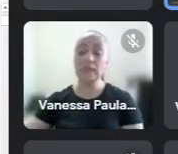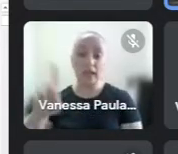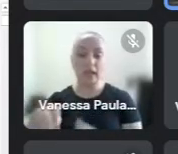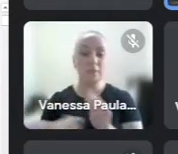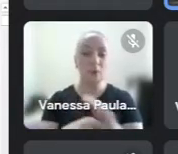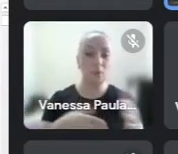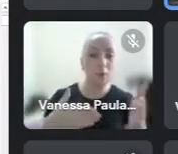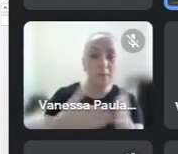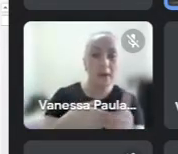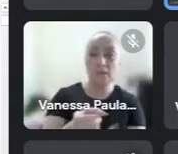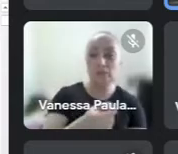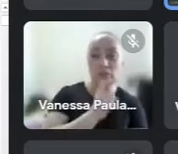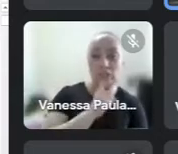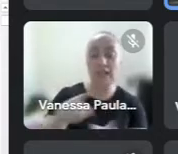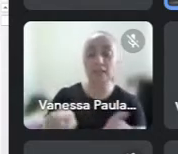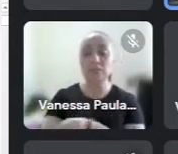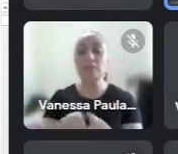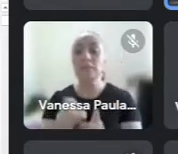do geladinho.